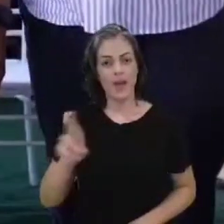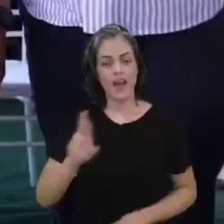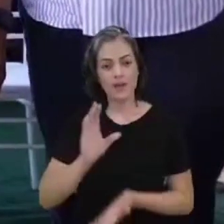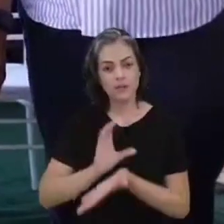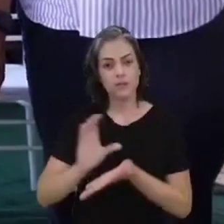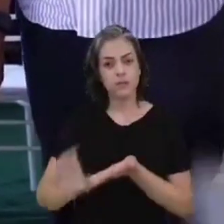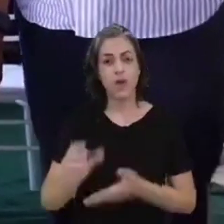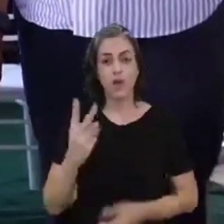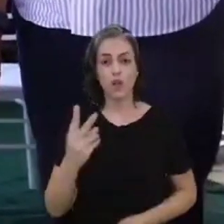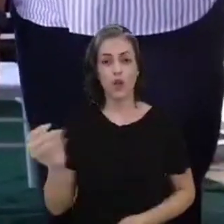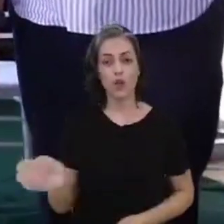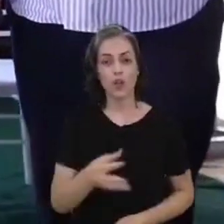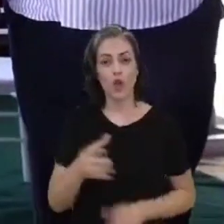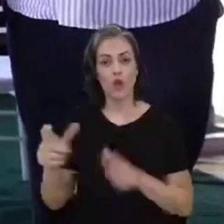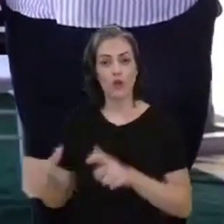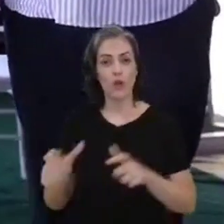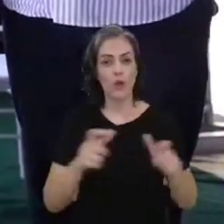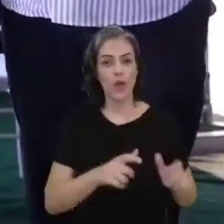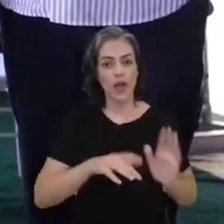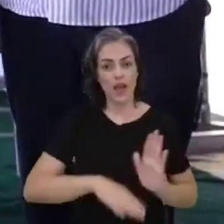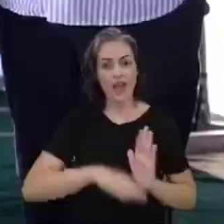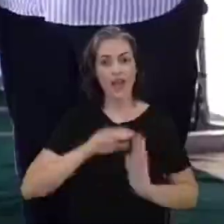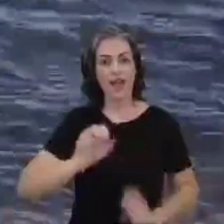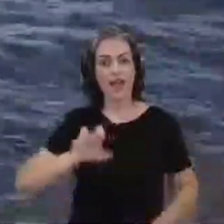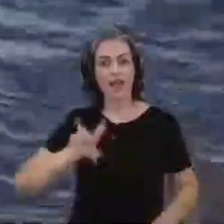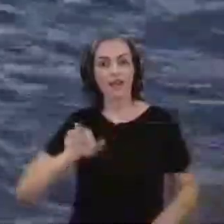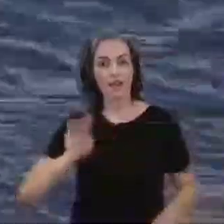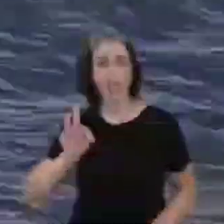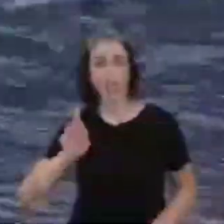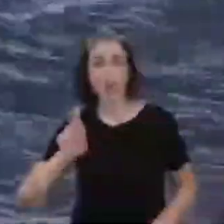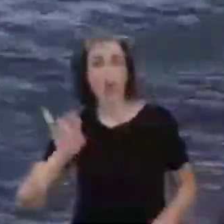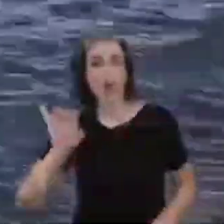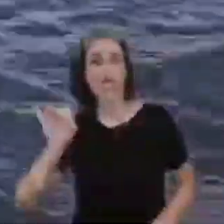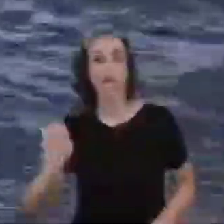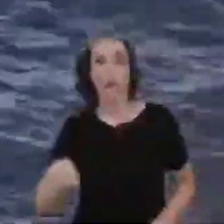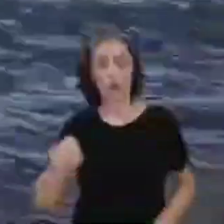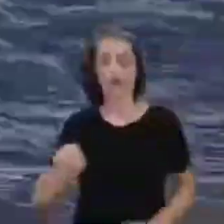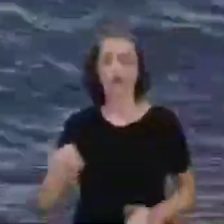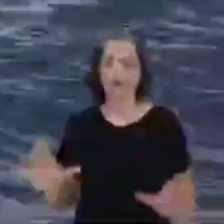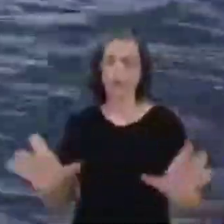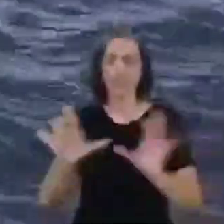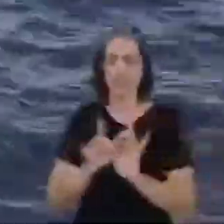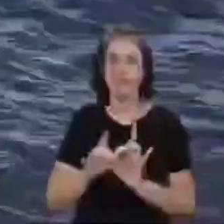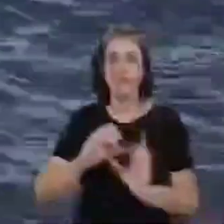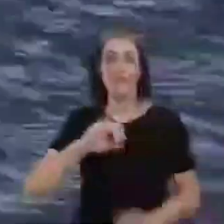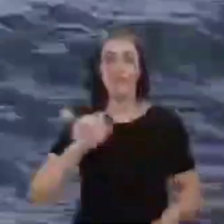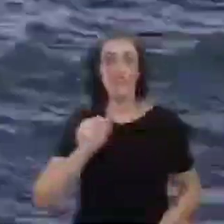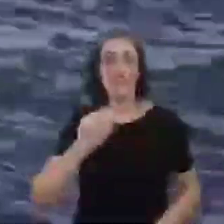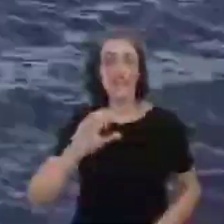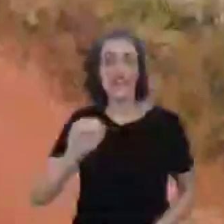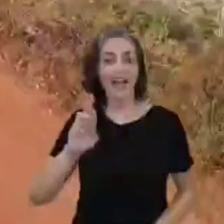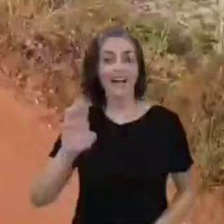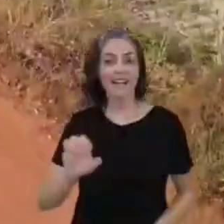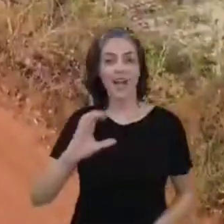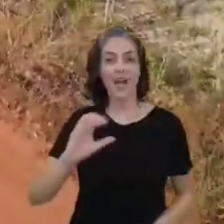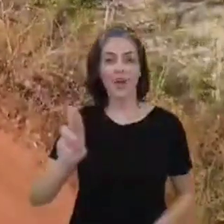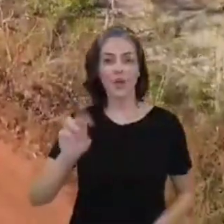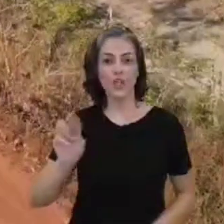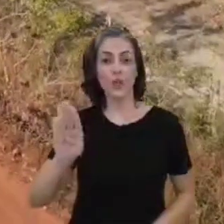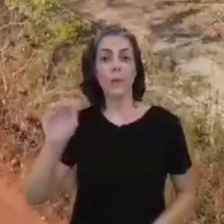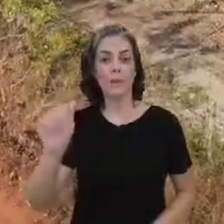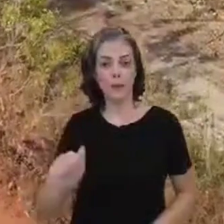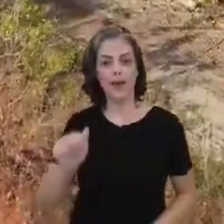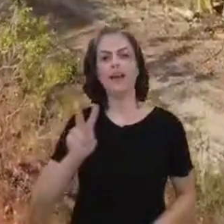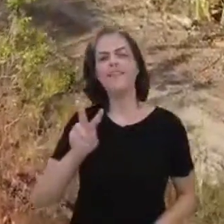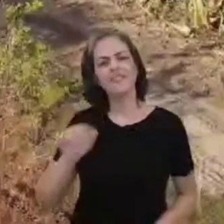R$4.700.000 para a instalação de 2 novos conjuntos elevatórios, para compor o projeto de irrigação Jacaré-Curituba. A